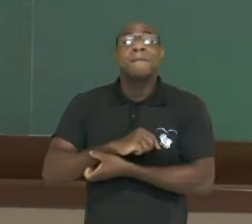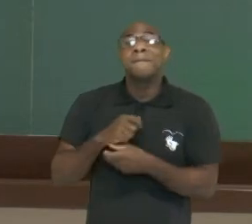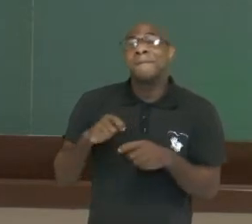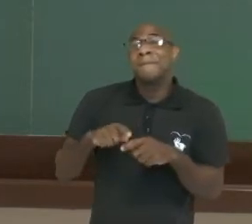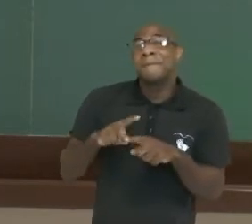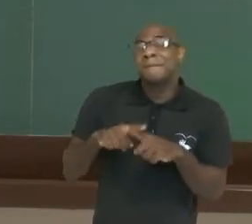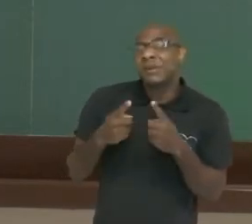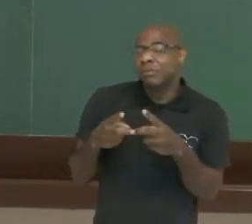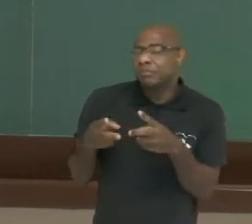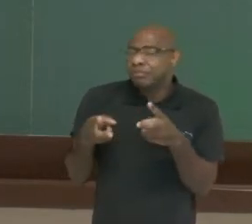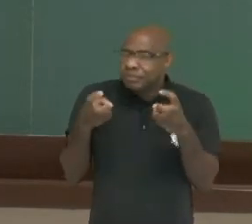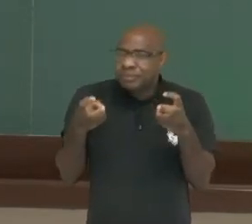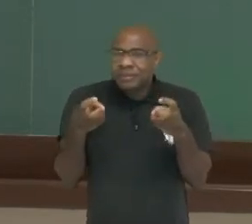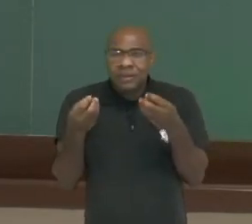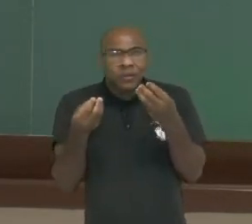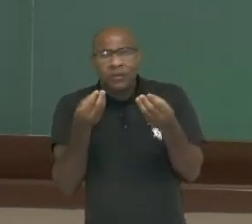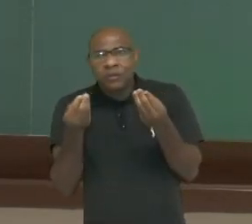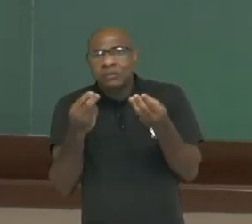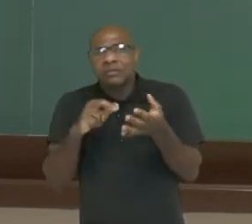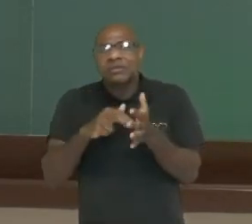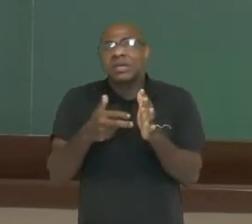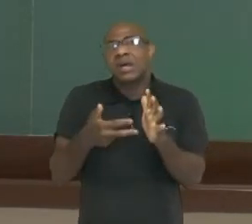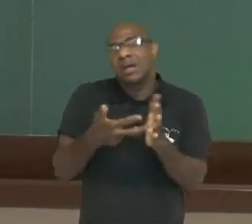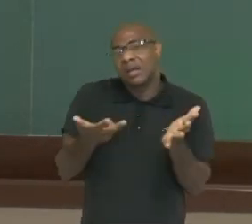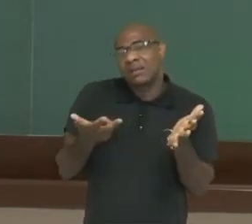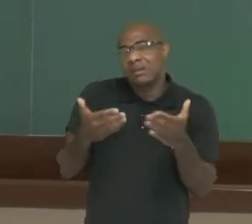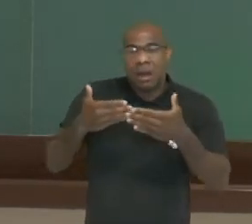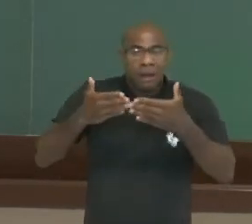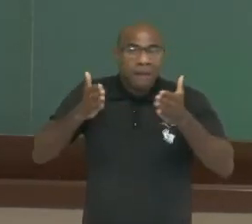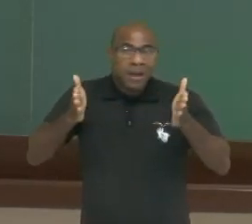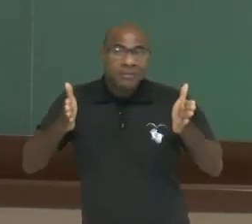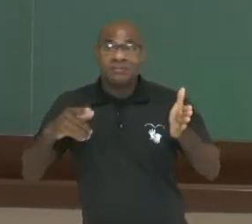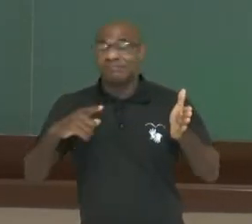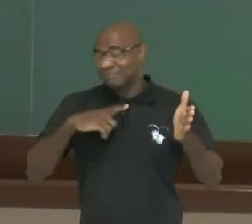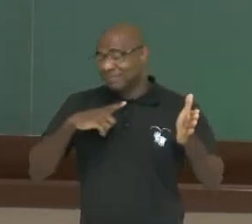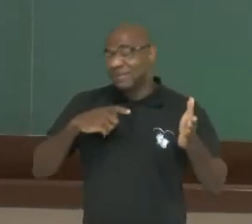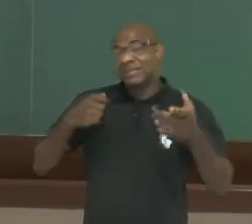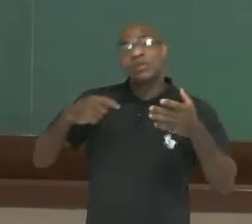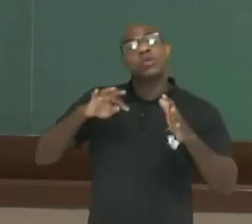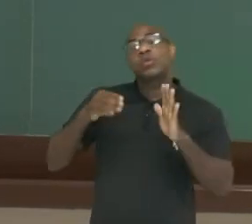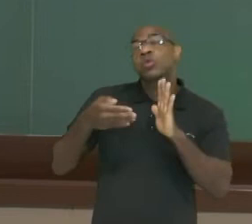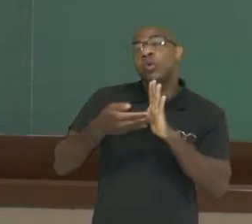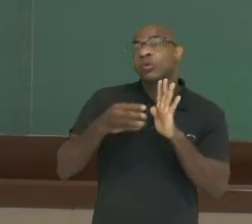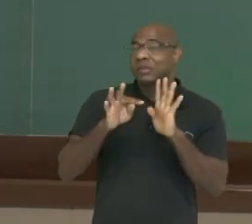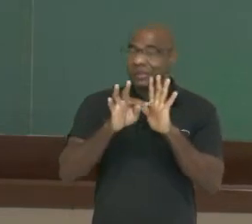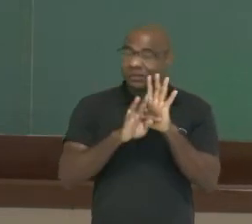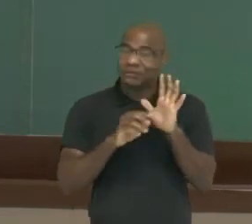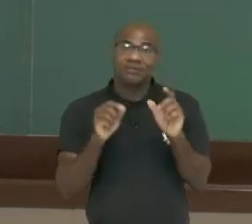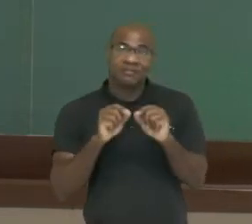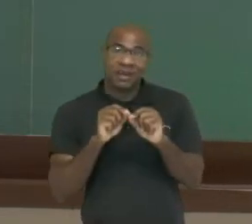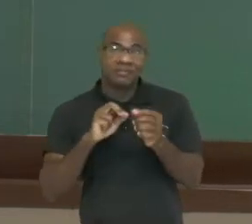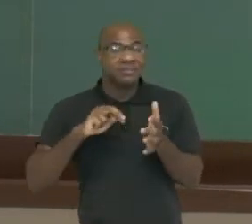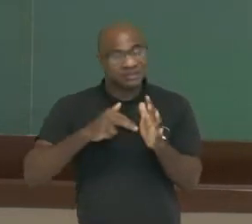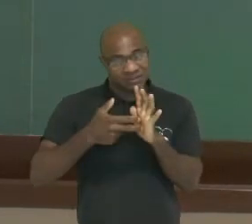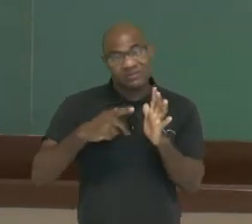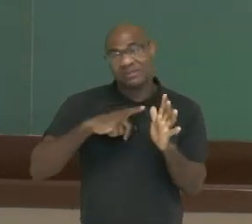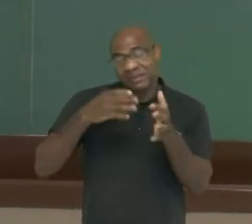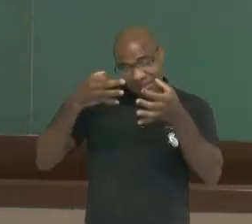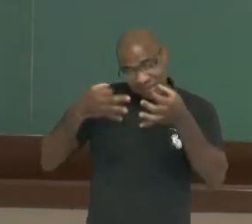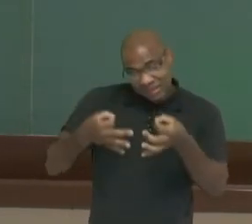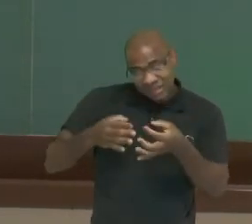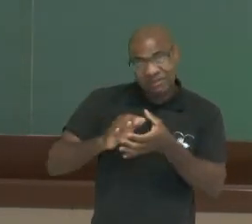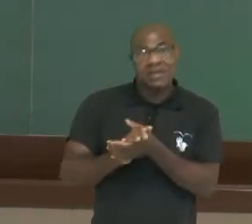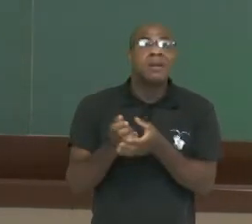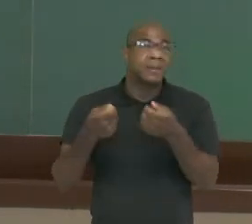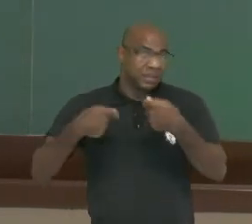uma textualidade, um significado abrangente, em que todo o texto faça sentido. É isso que nós precisamos, é